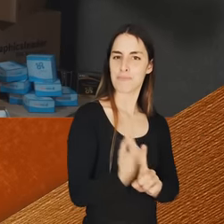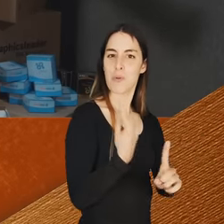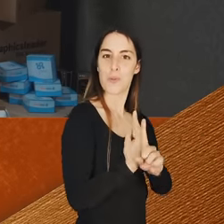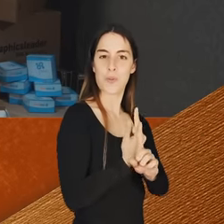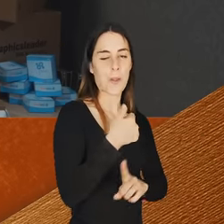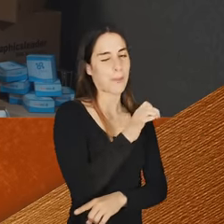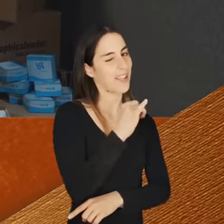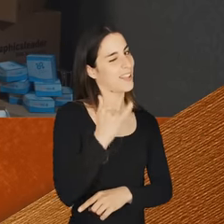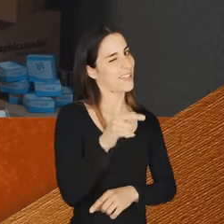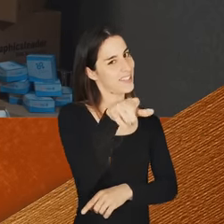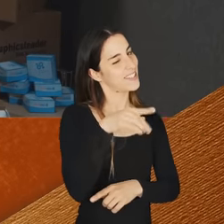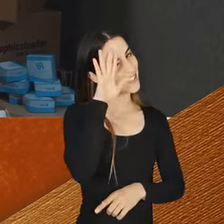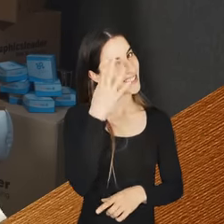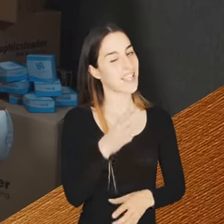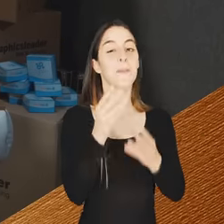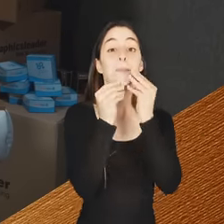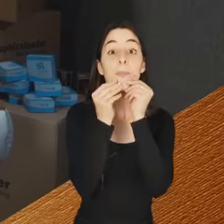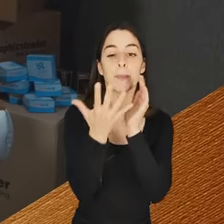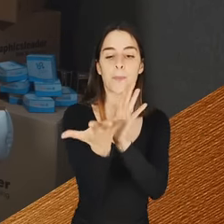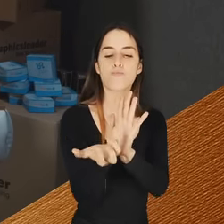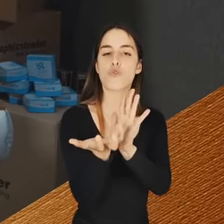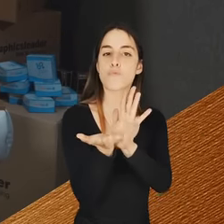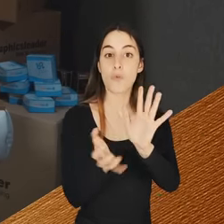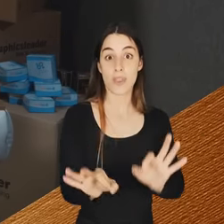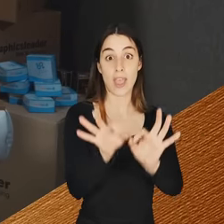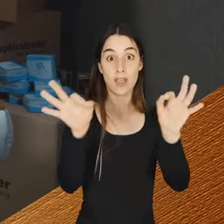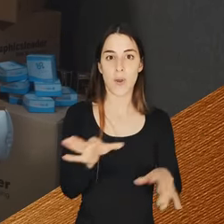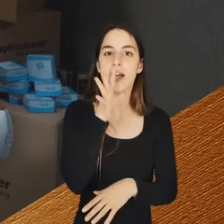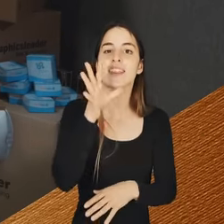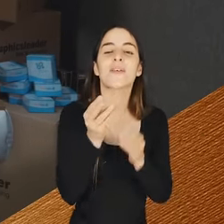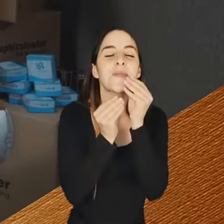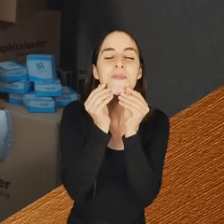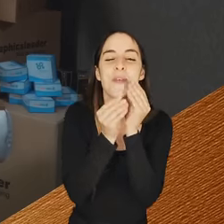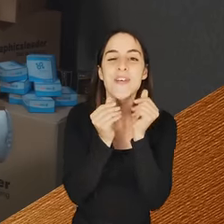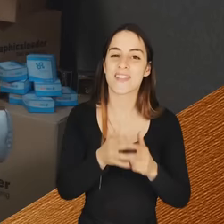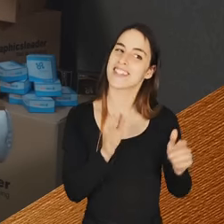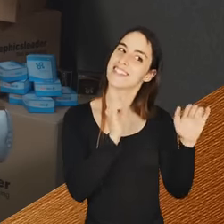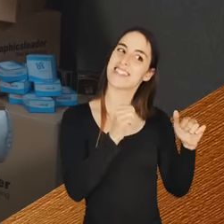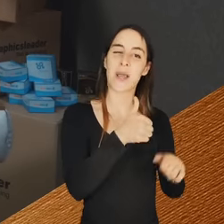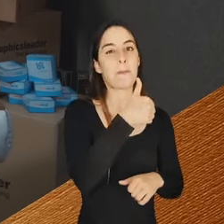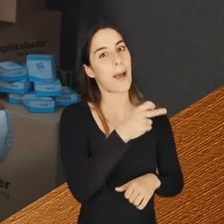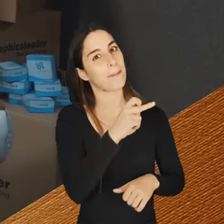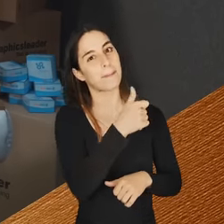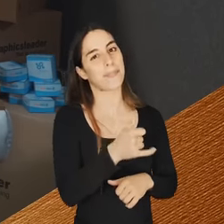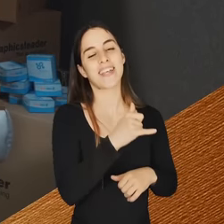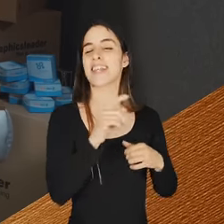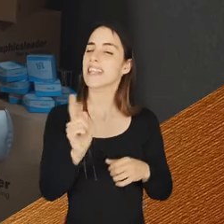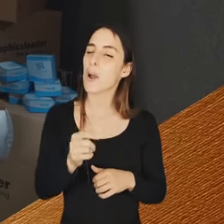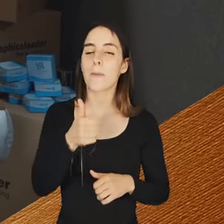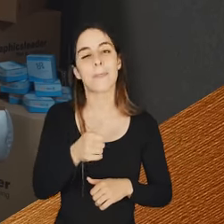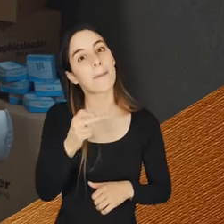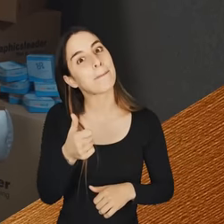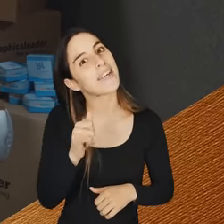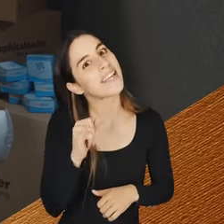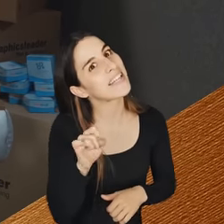Especialista, já sabe, na extração de saliva, ou como diz a plebe, de baba, Joana. Daí o nome Babig. Não, é Babig que se diz, Joana. E desculpa. Qual